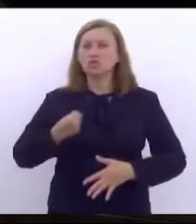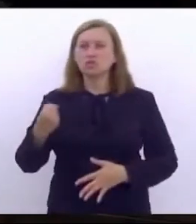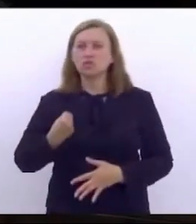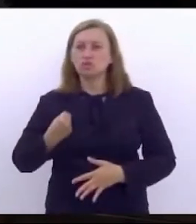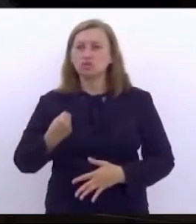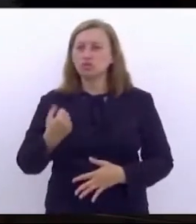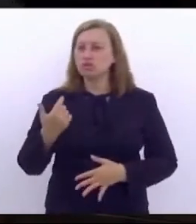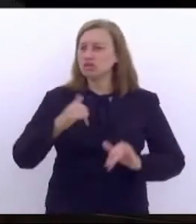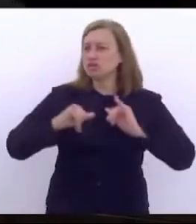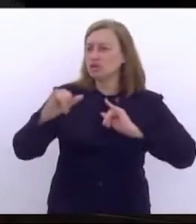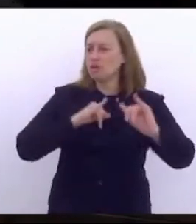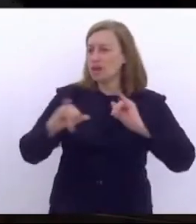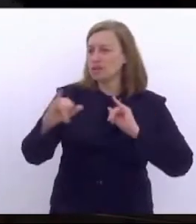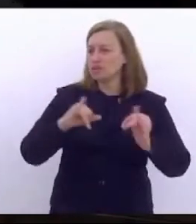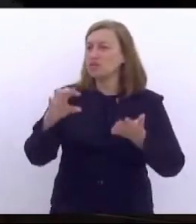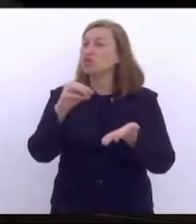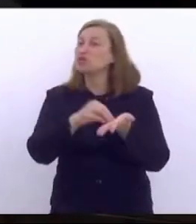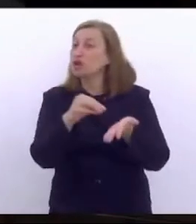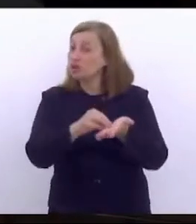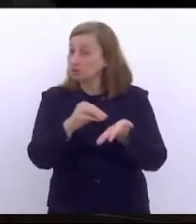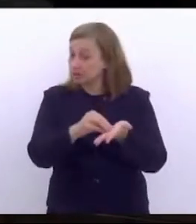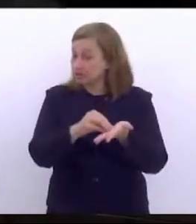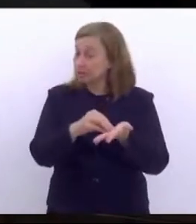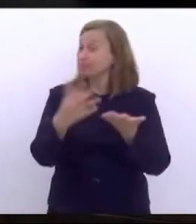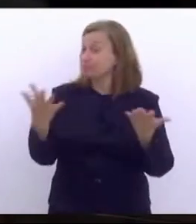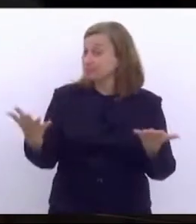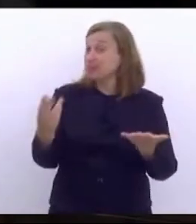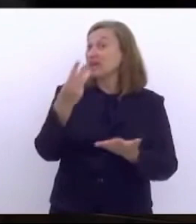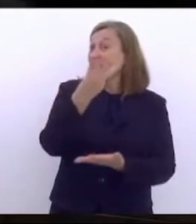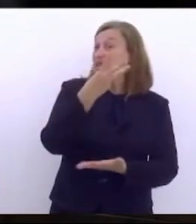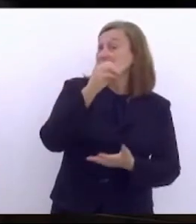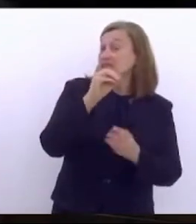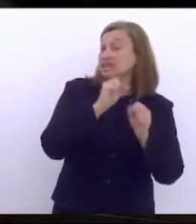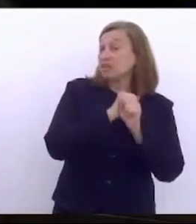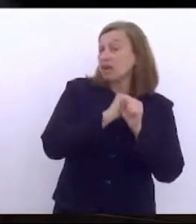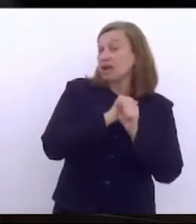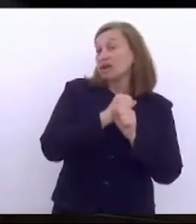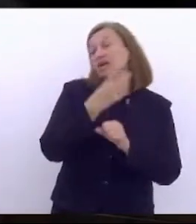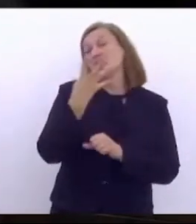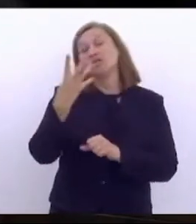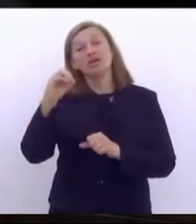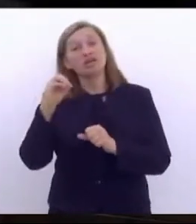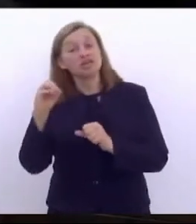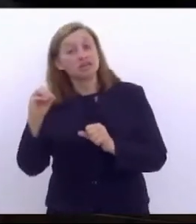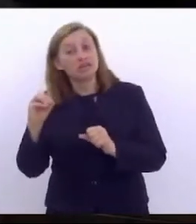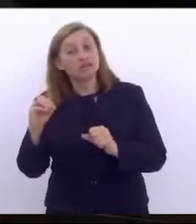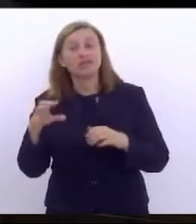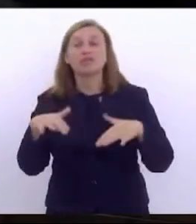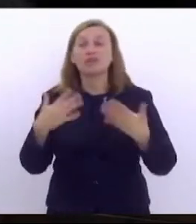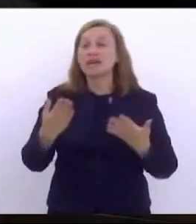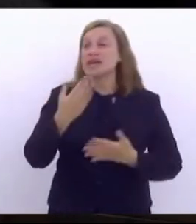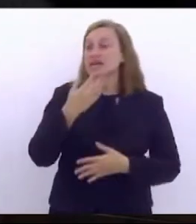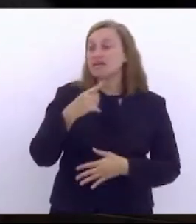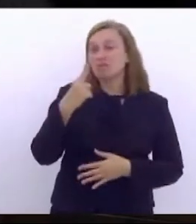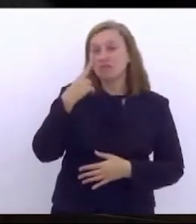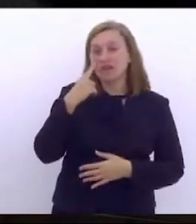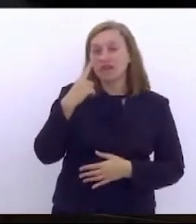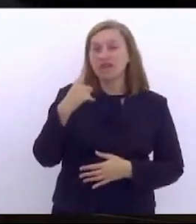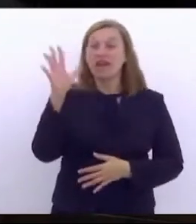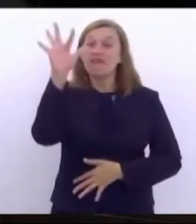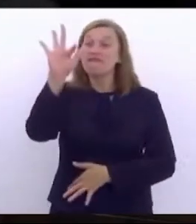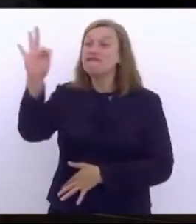tem subnotificação em países tão desenvolvidos com aborto legalizado há 30, 40 anos? E aí vamos pegar um exemplo aqui da